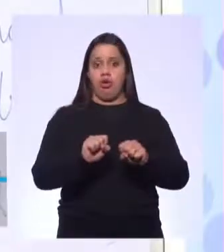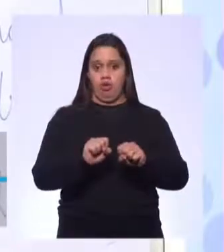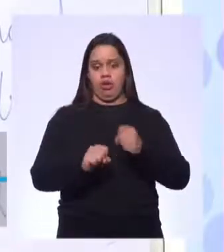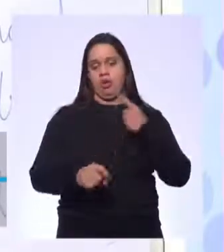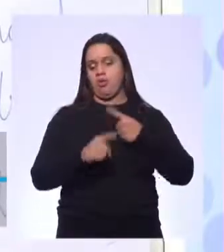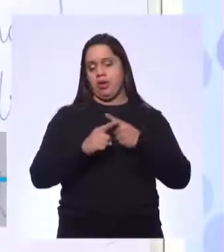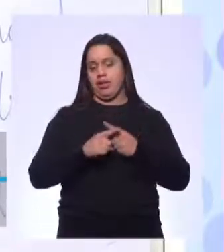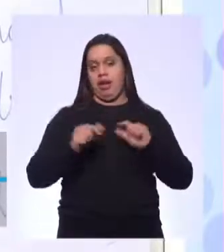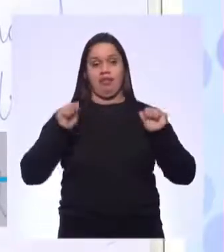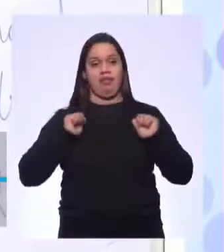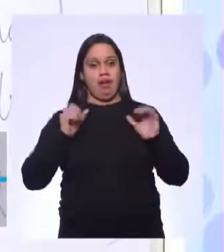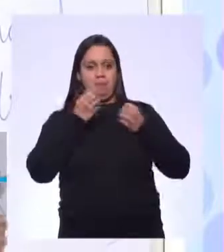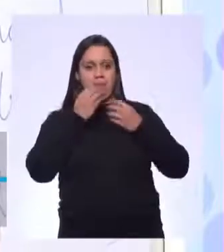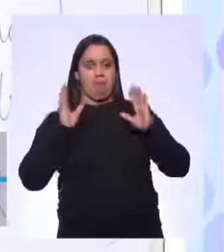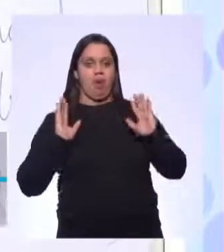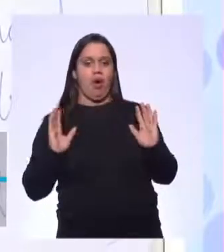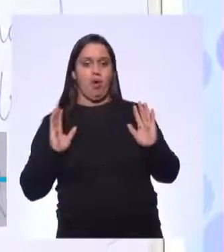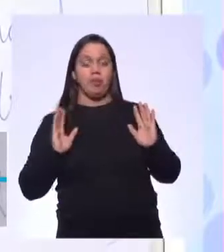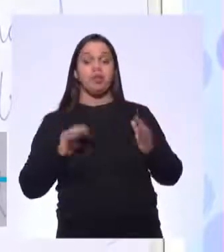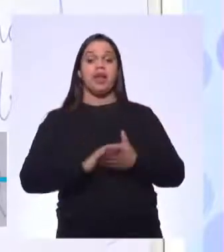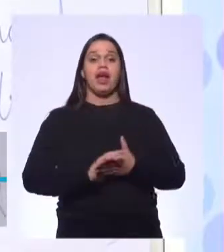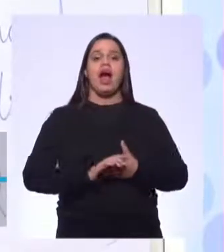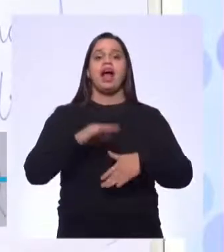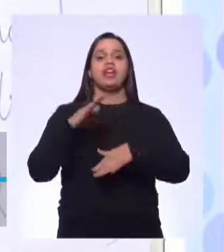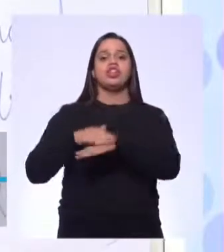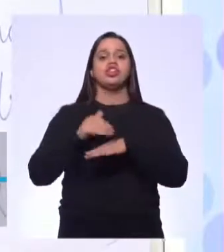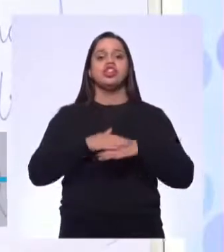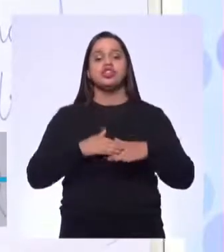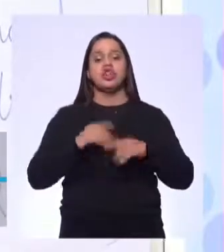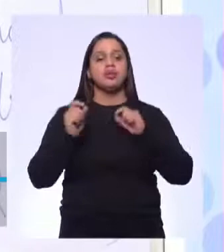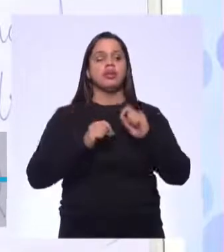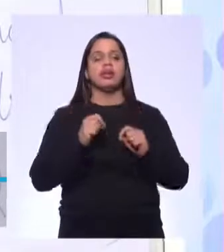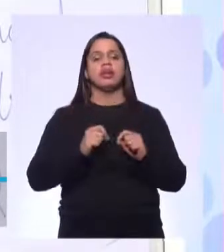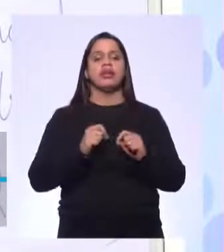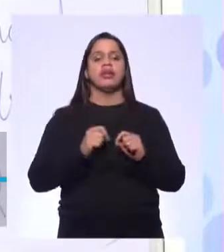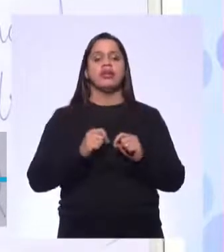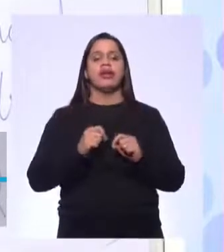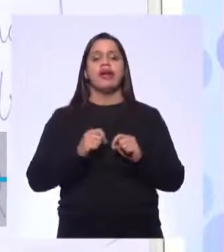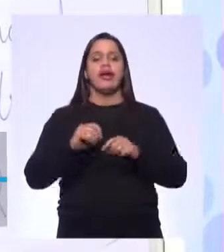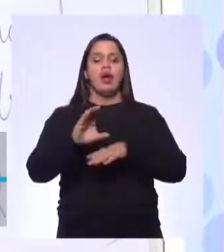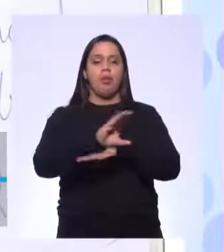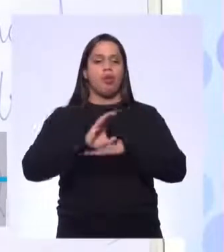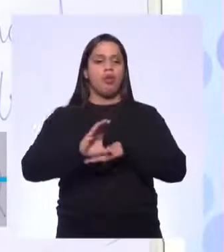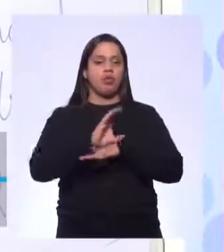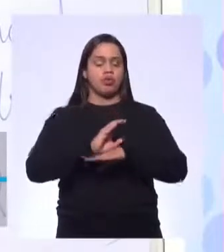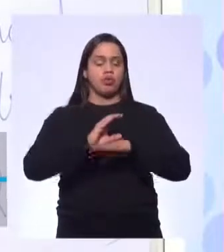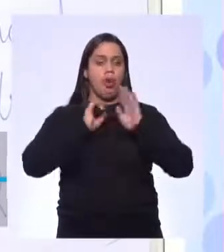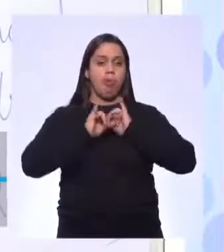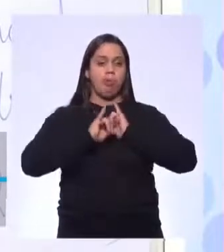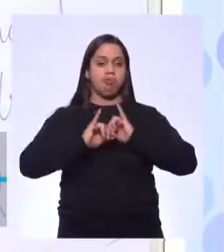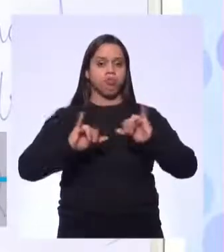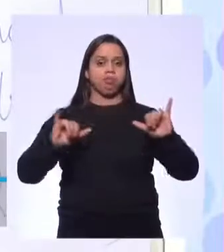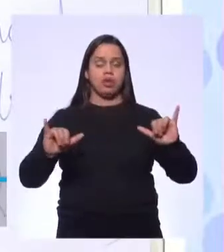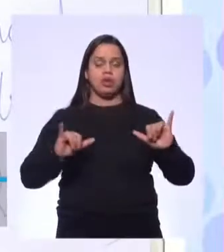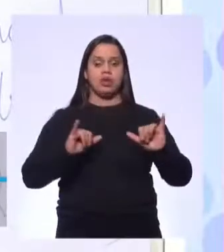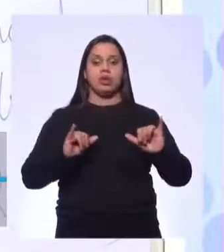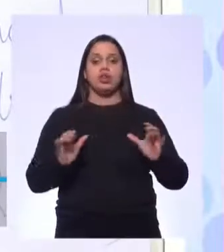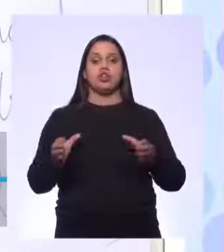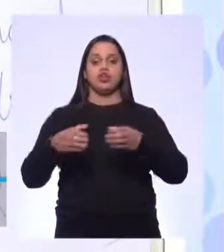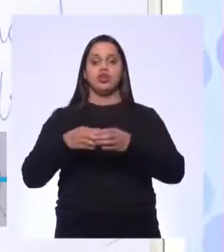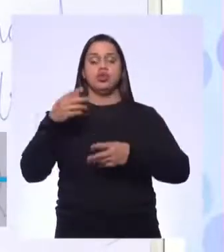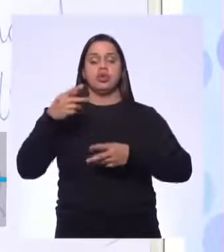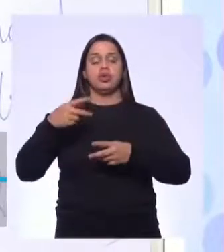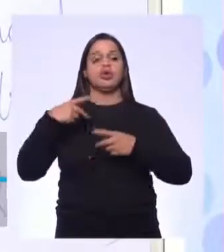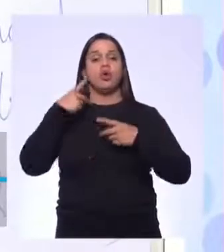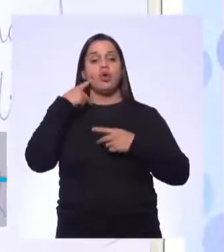estava muito bom colônia. Aí ele chama uma constituição. Junto a todos os políticos, as